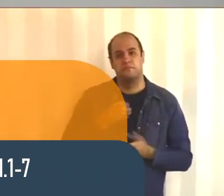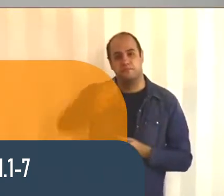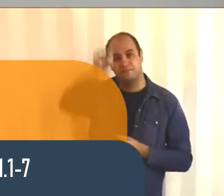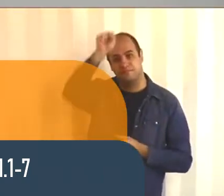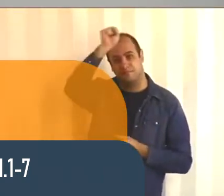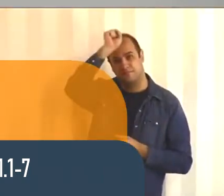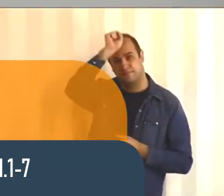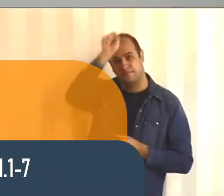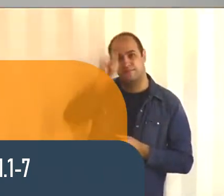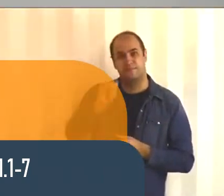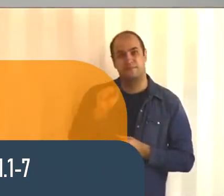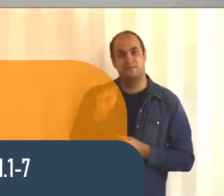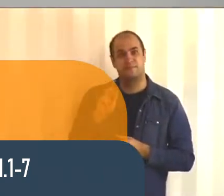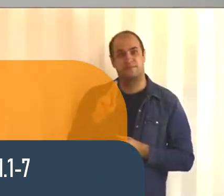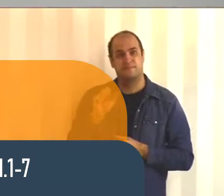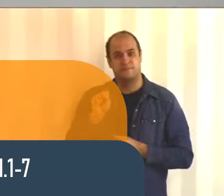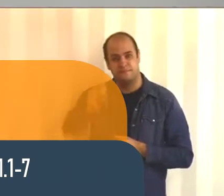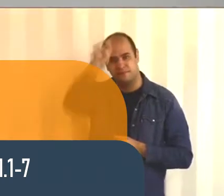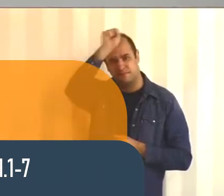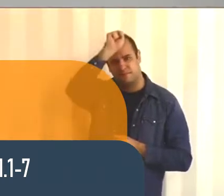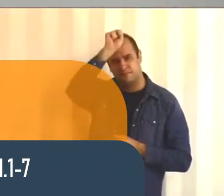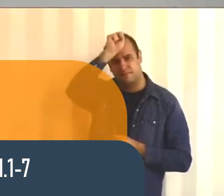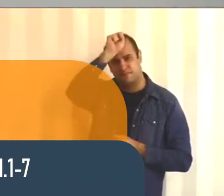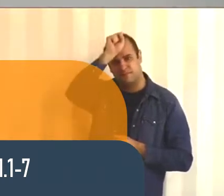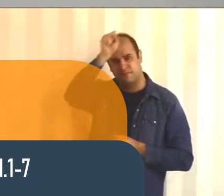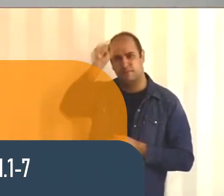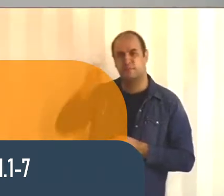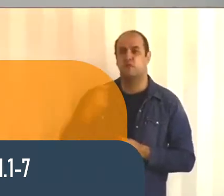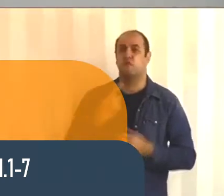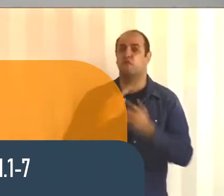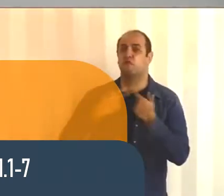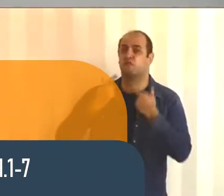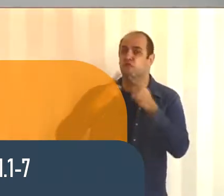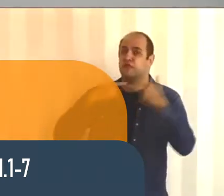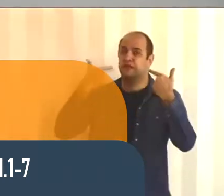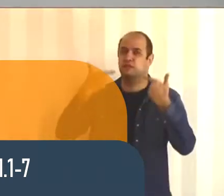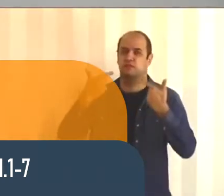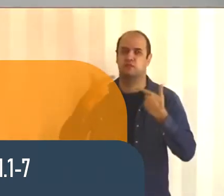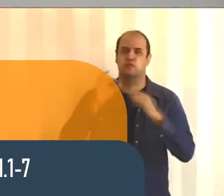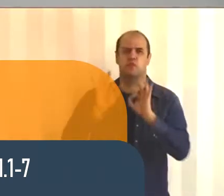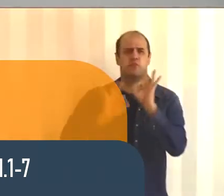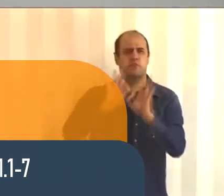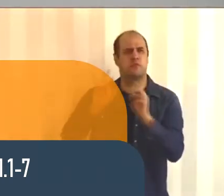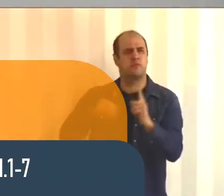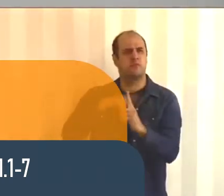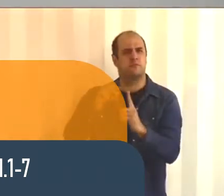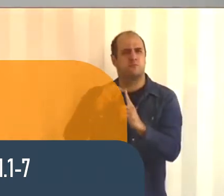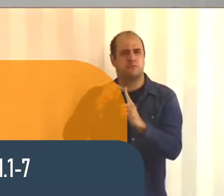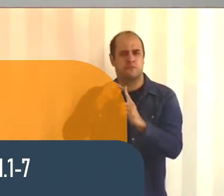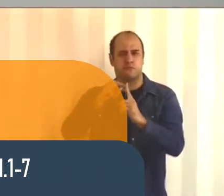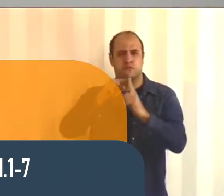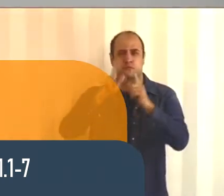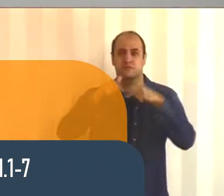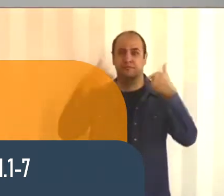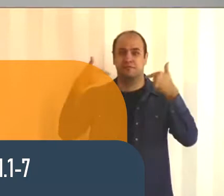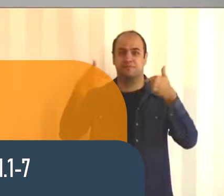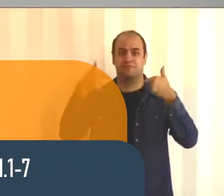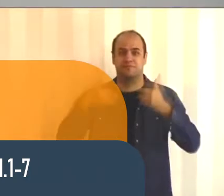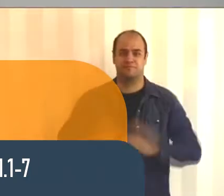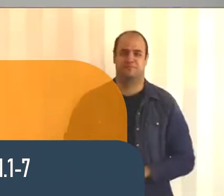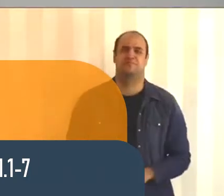Sara e o motivo para o riso. Sara e a razão para sorrir.